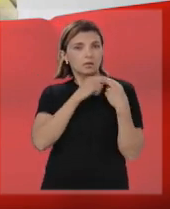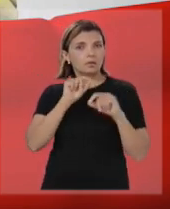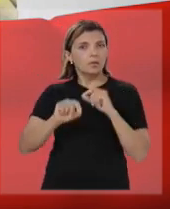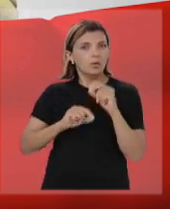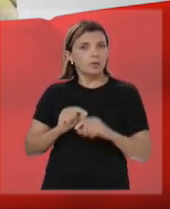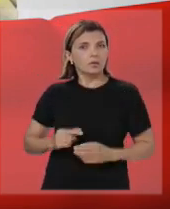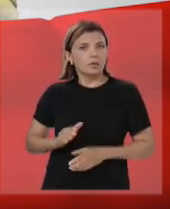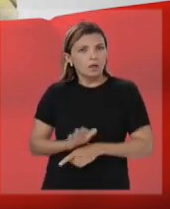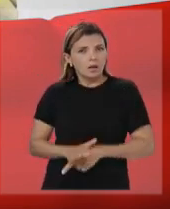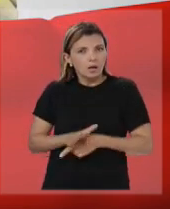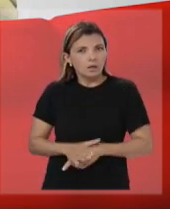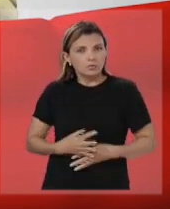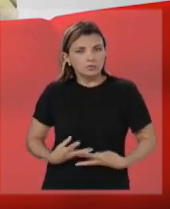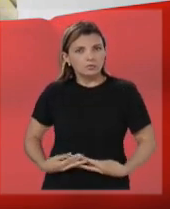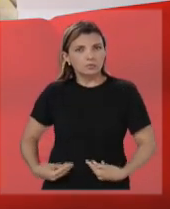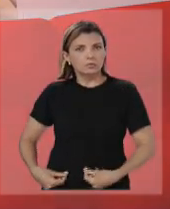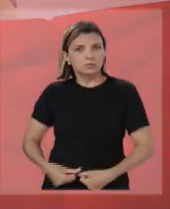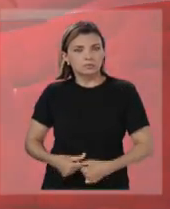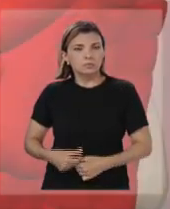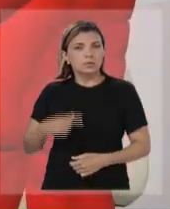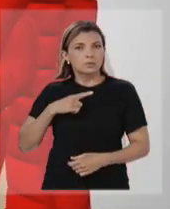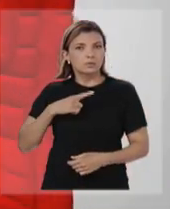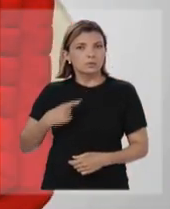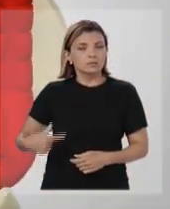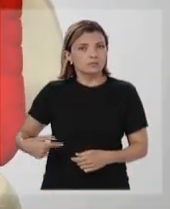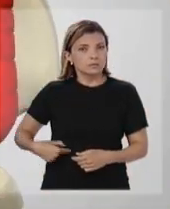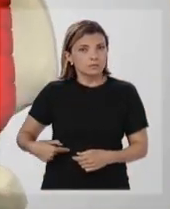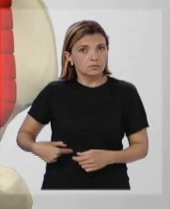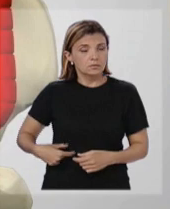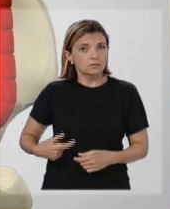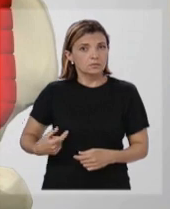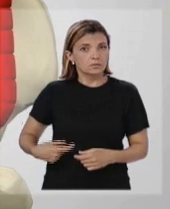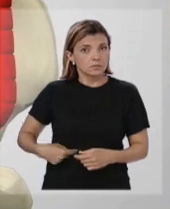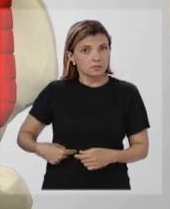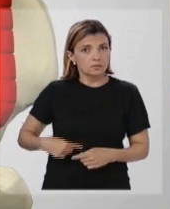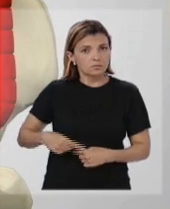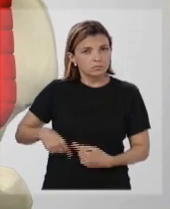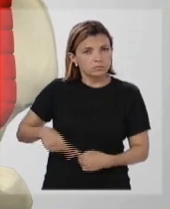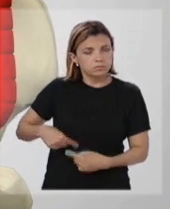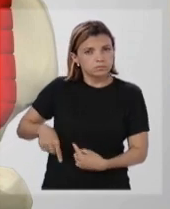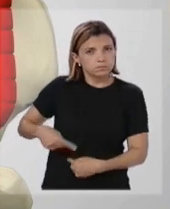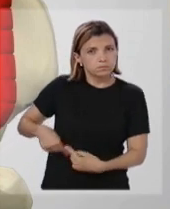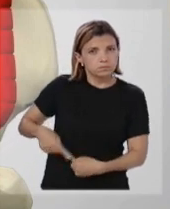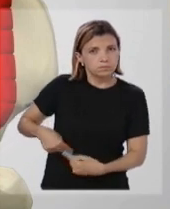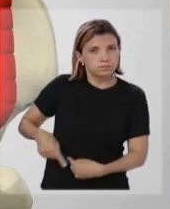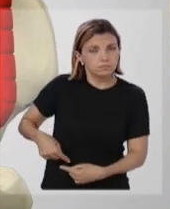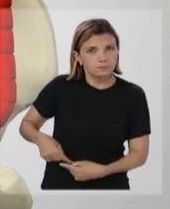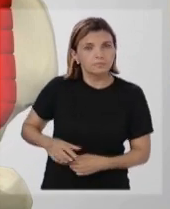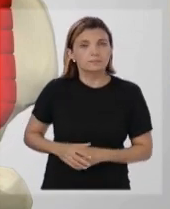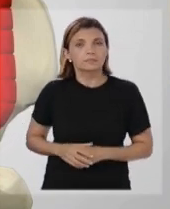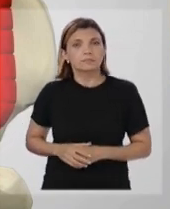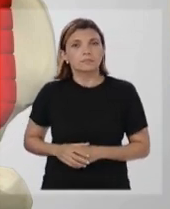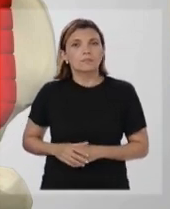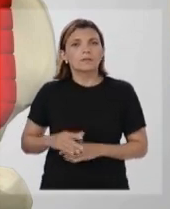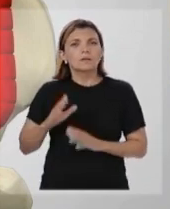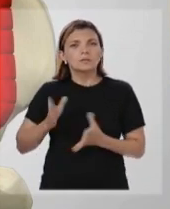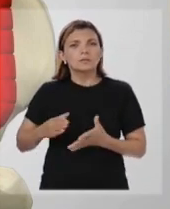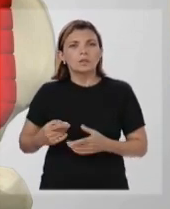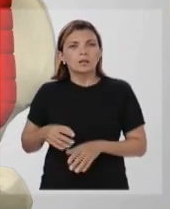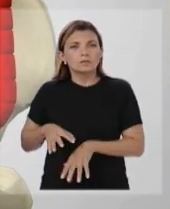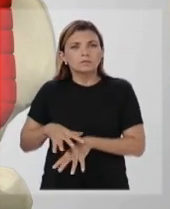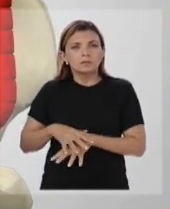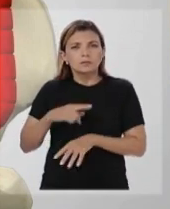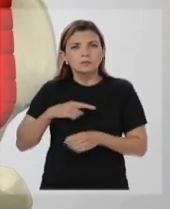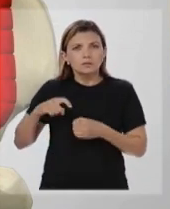pela maior parte da digestão do amido. Também no intestino delgado, onde se faz mais intensamente a digestão dos carboidratos,